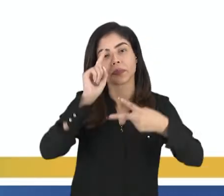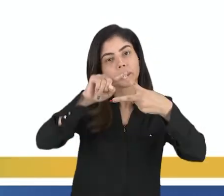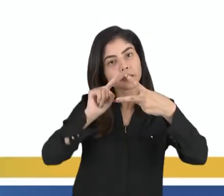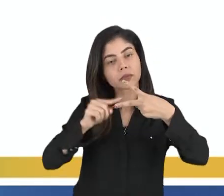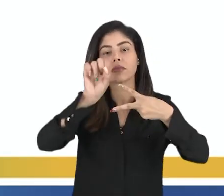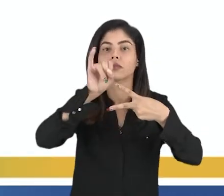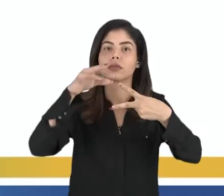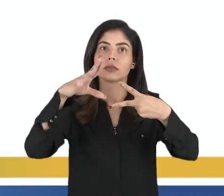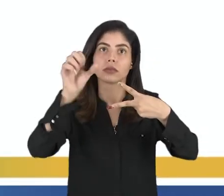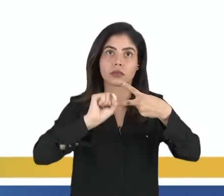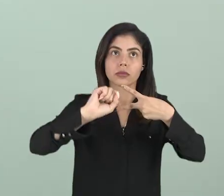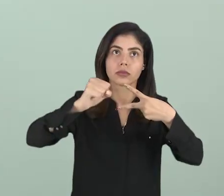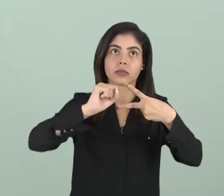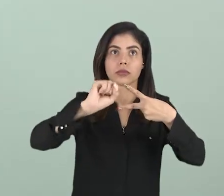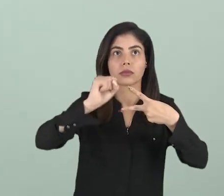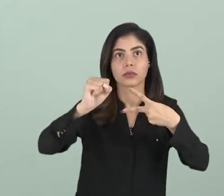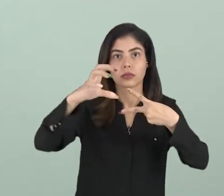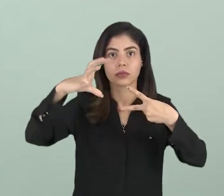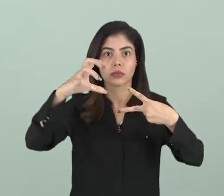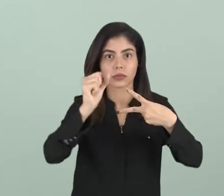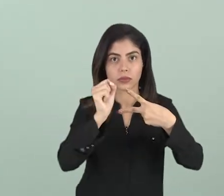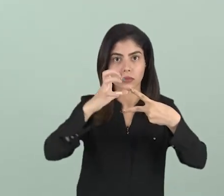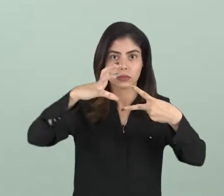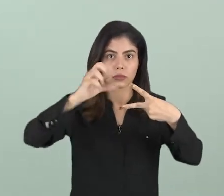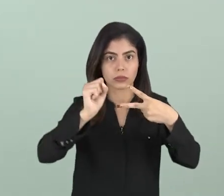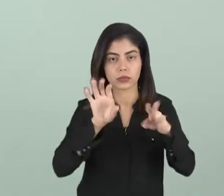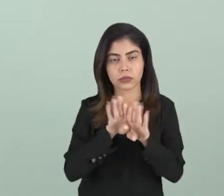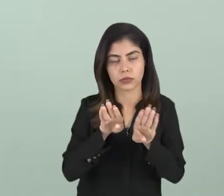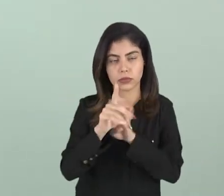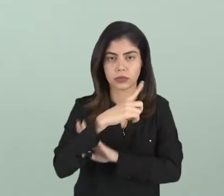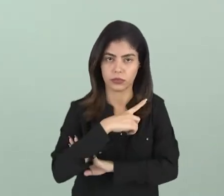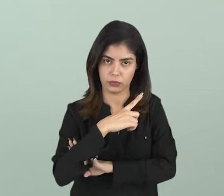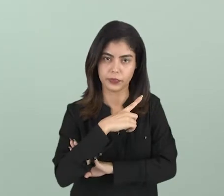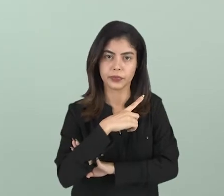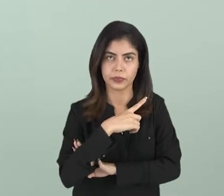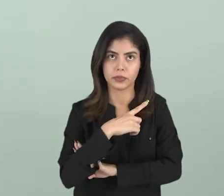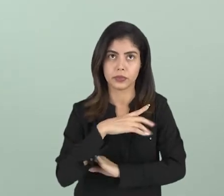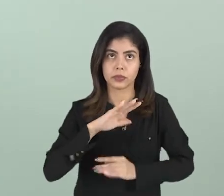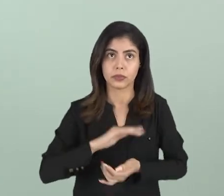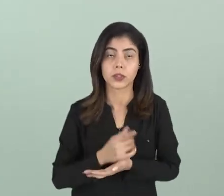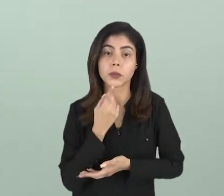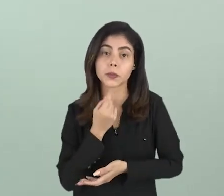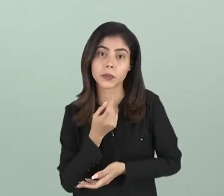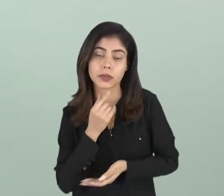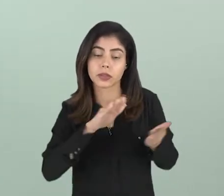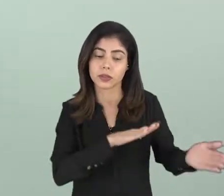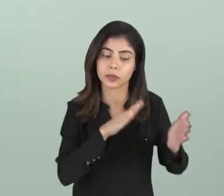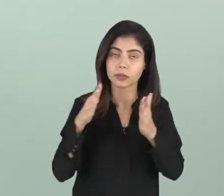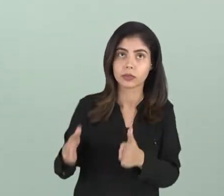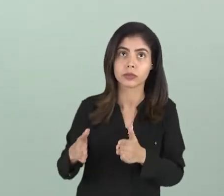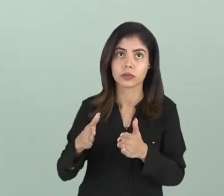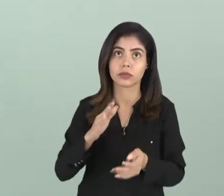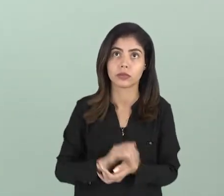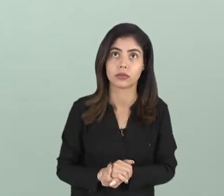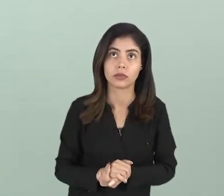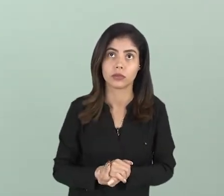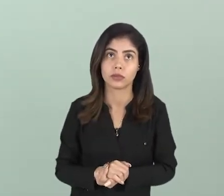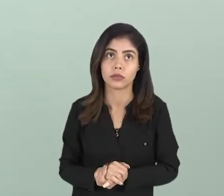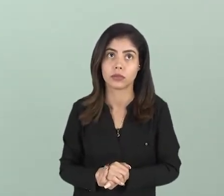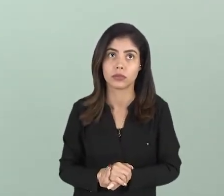e a diástole, ou seja, o relaxamento e a contração, o sangue ele passa pelo que chamamos de